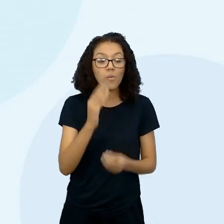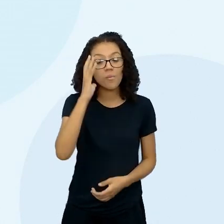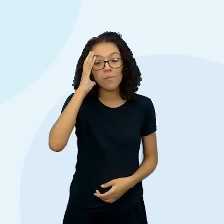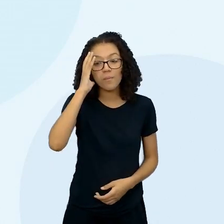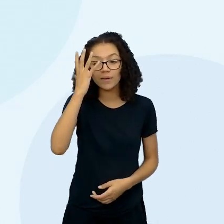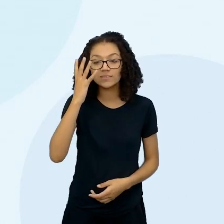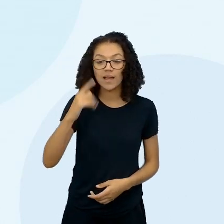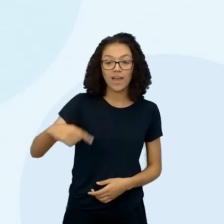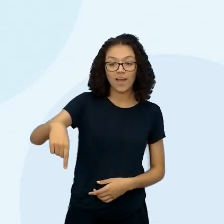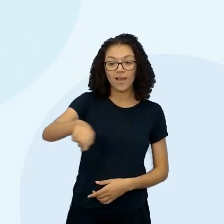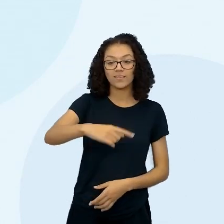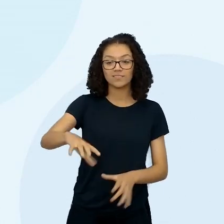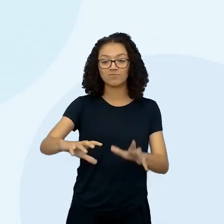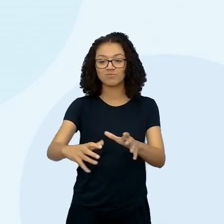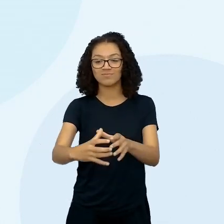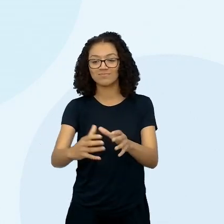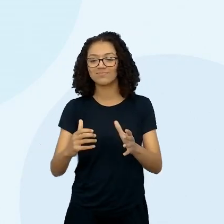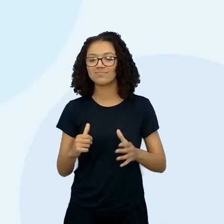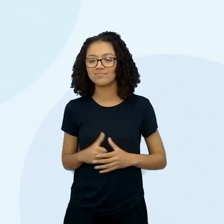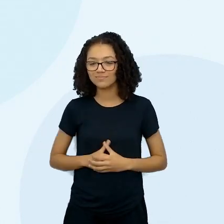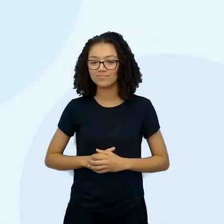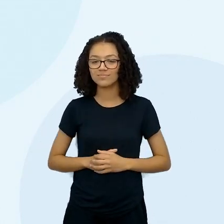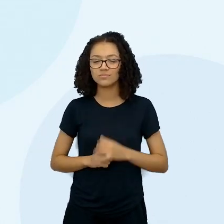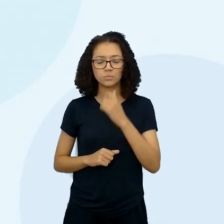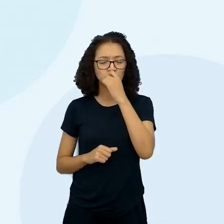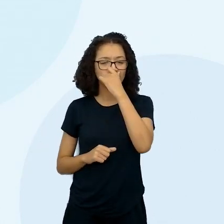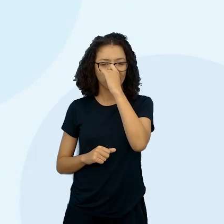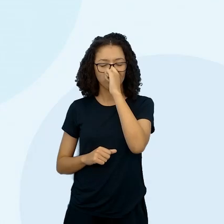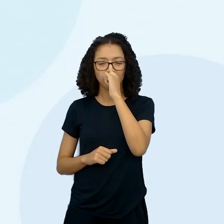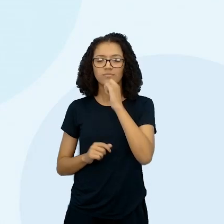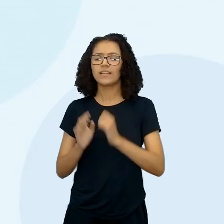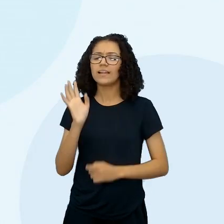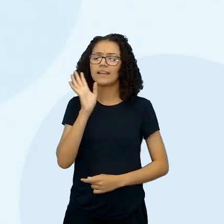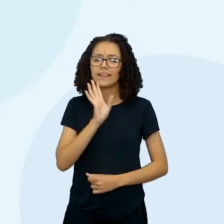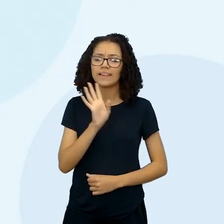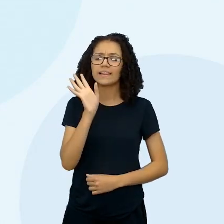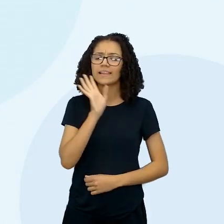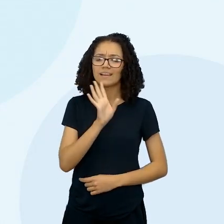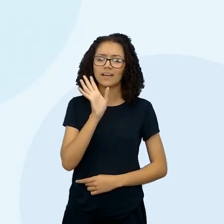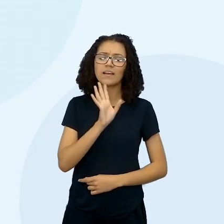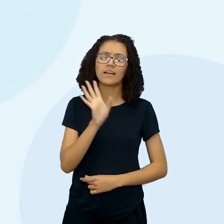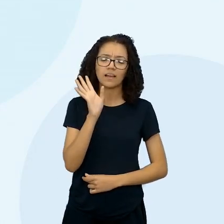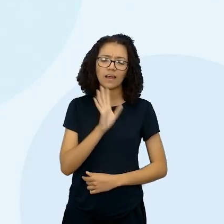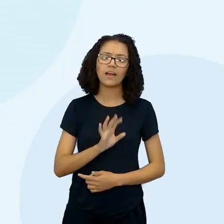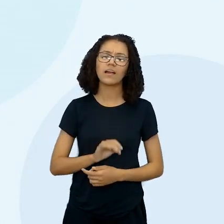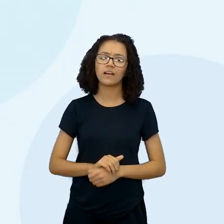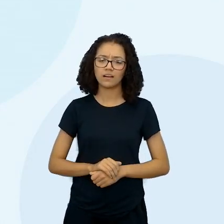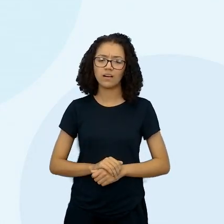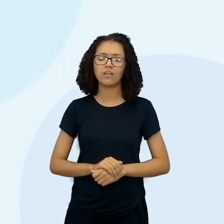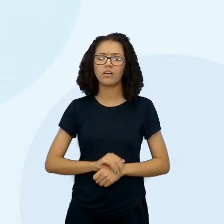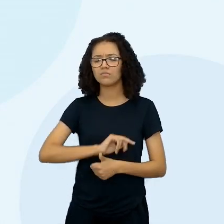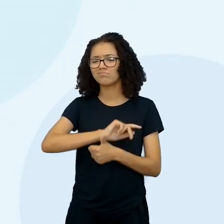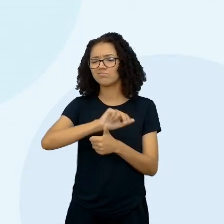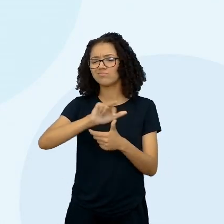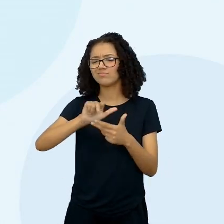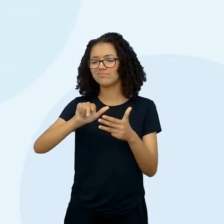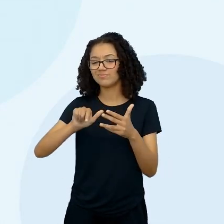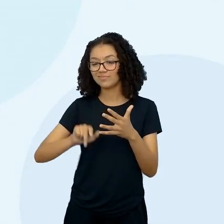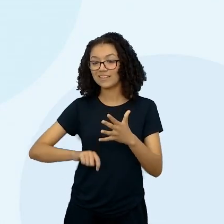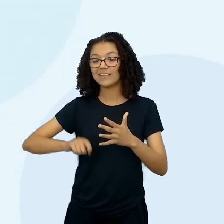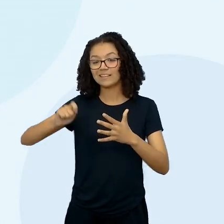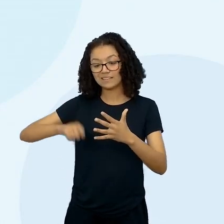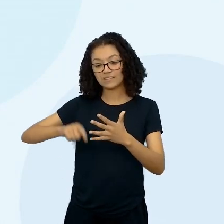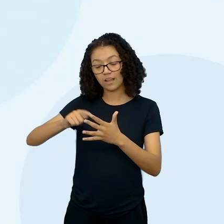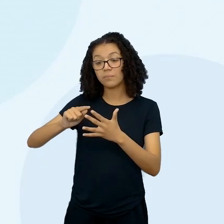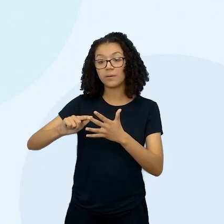as soluções, né? Tem muita coisa bacana, muita coisa interessante que você pode retirar dos